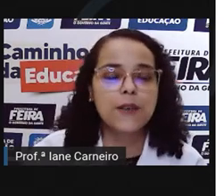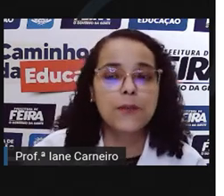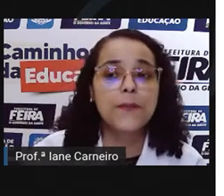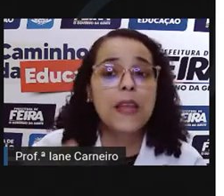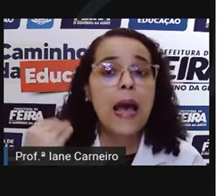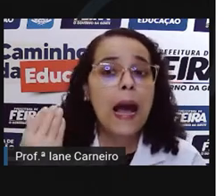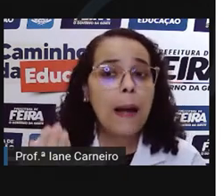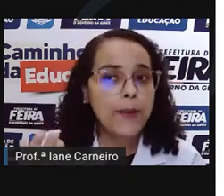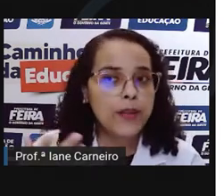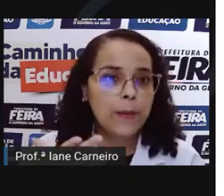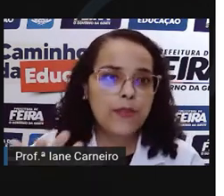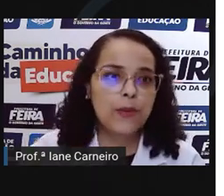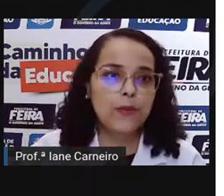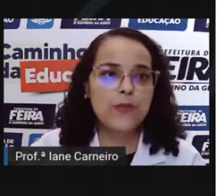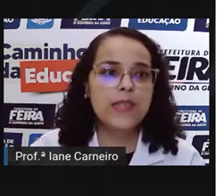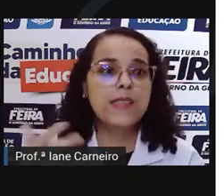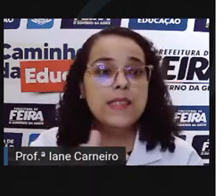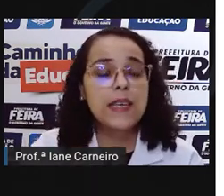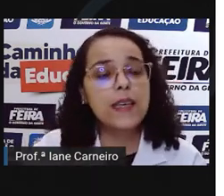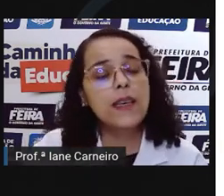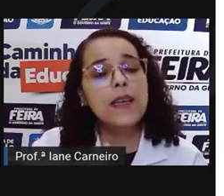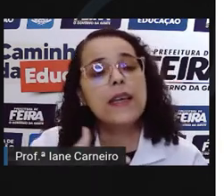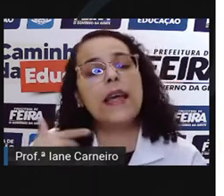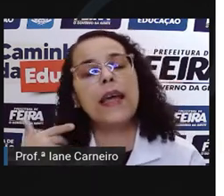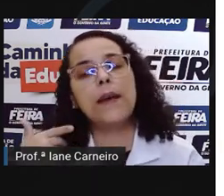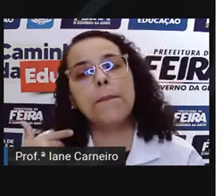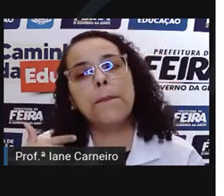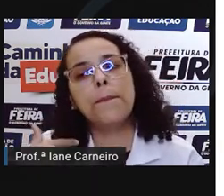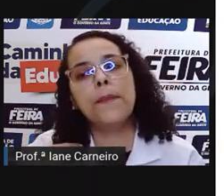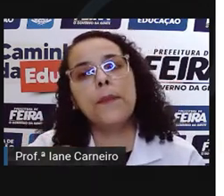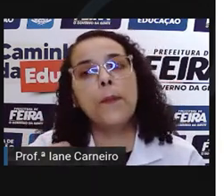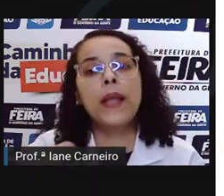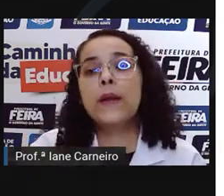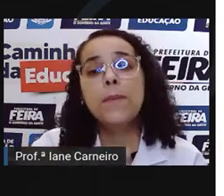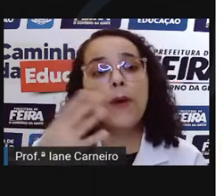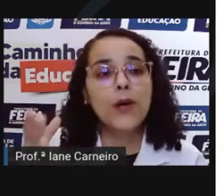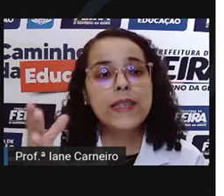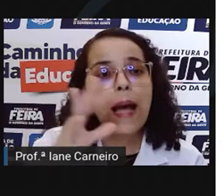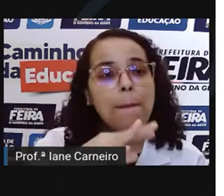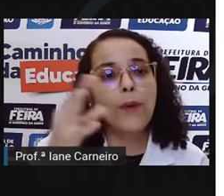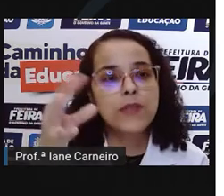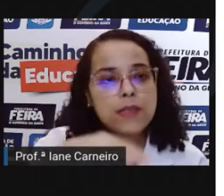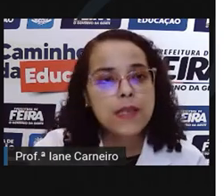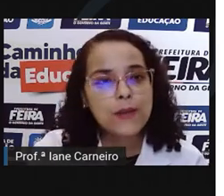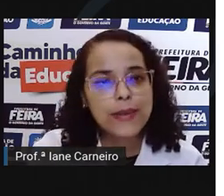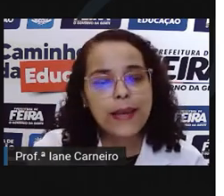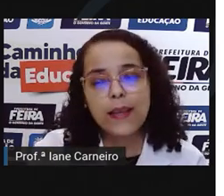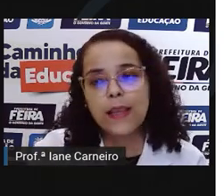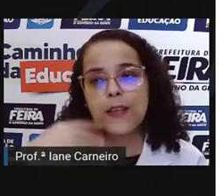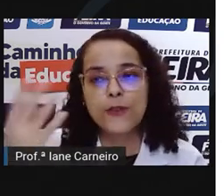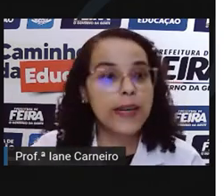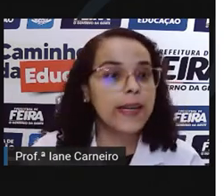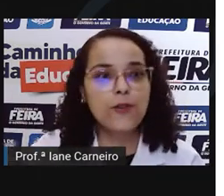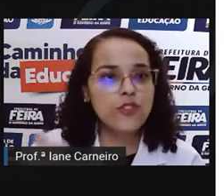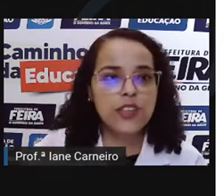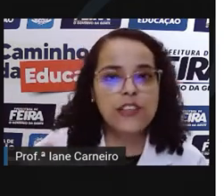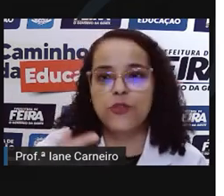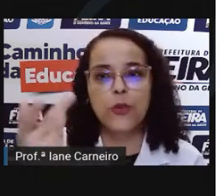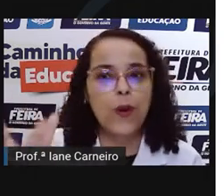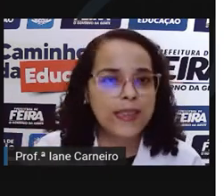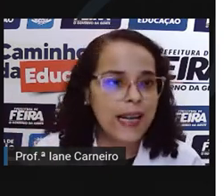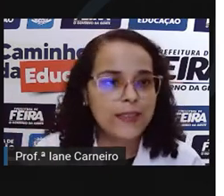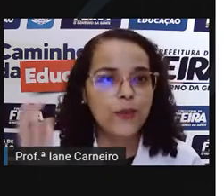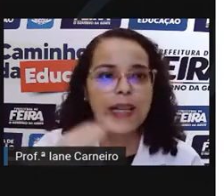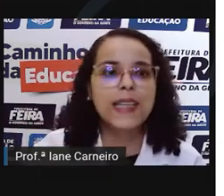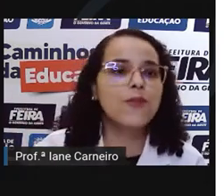de triângulo. A Pró também falou com vocês que não importa a posição, né, que o triângulo esteja,